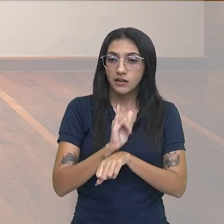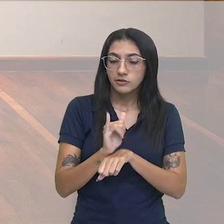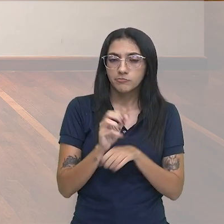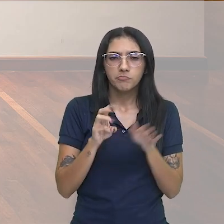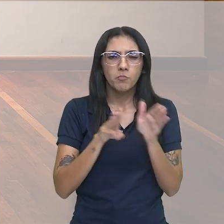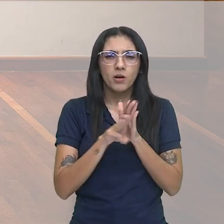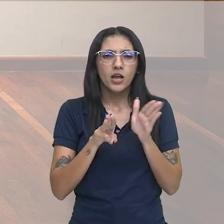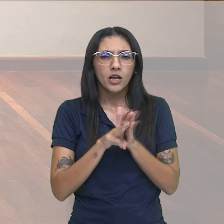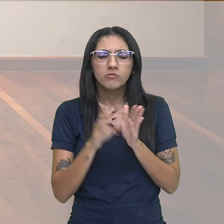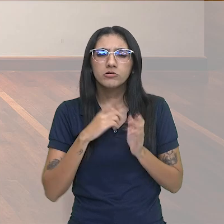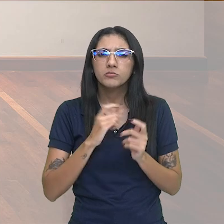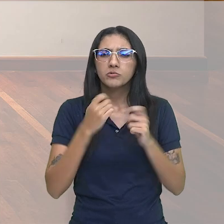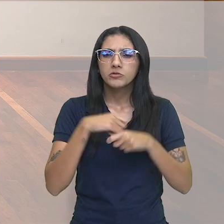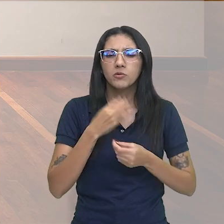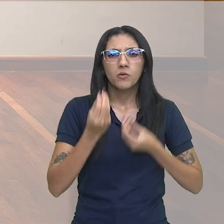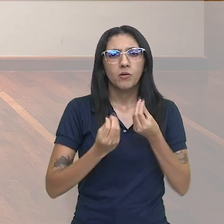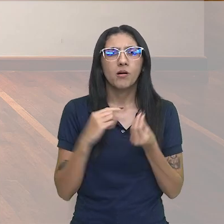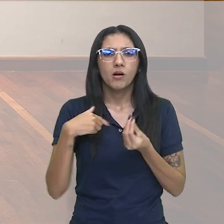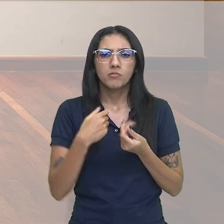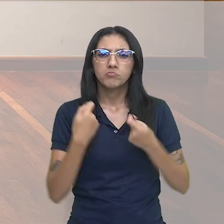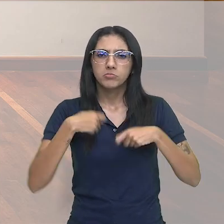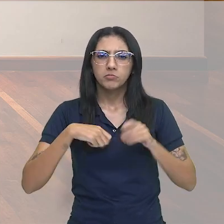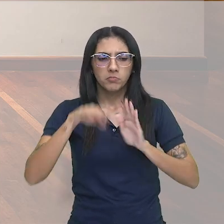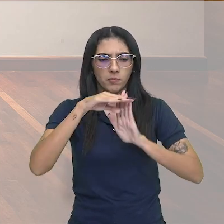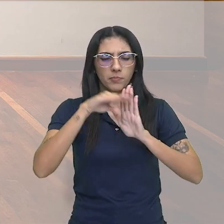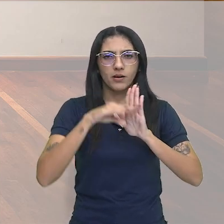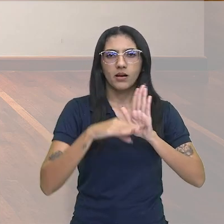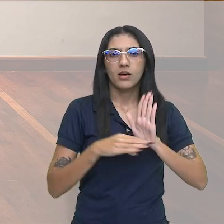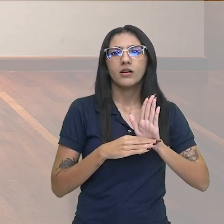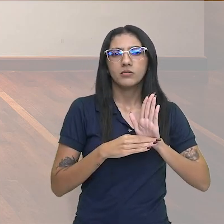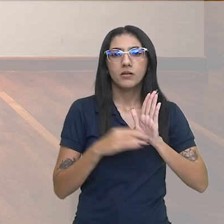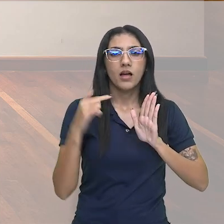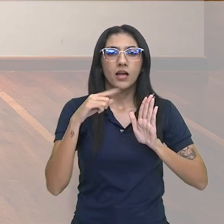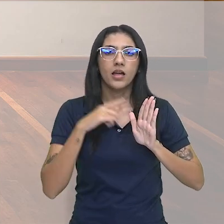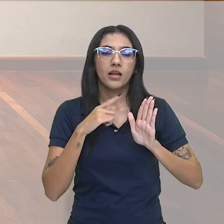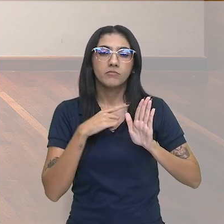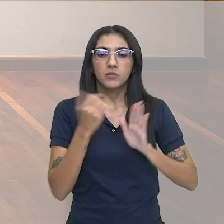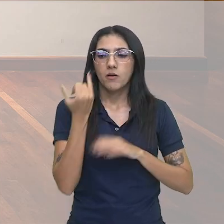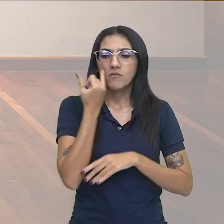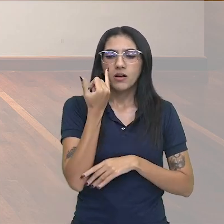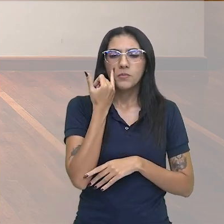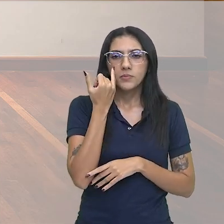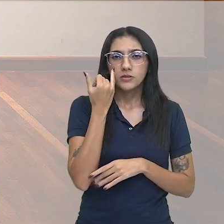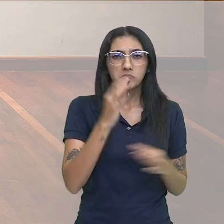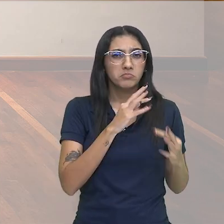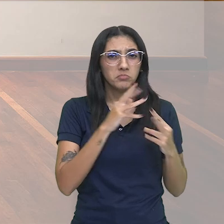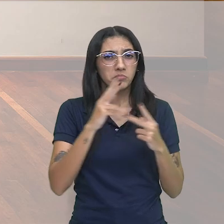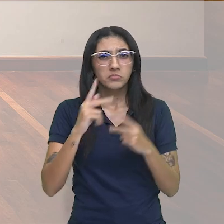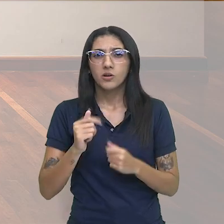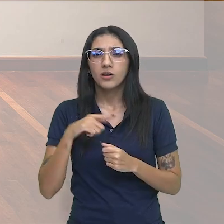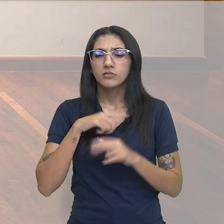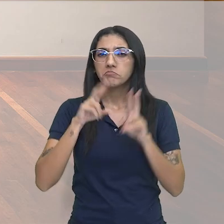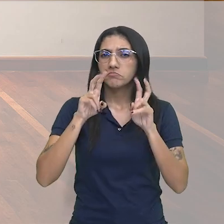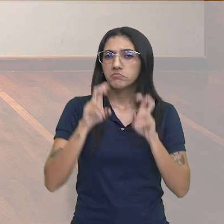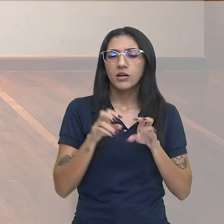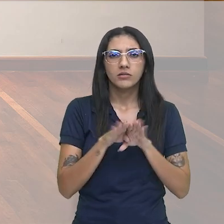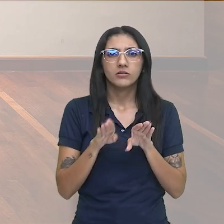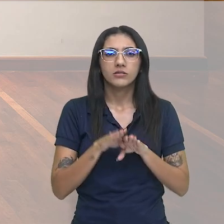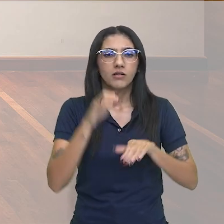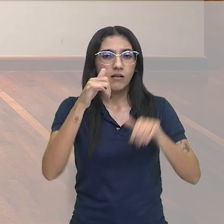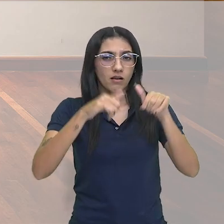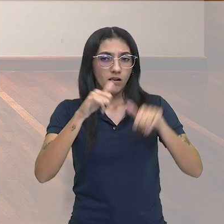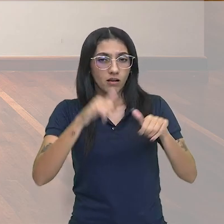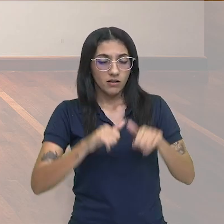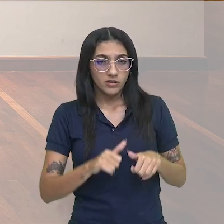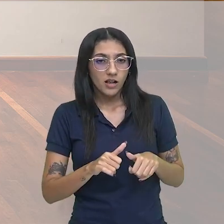como se fosse o padrão, um parâmetro, que fundamentará todas as questões e análises, né?